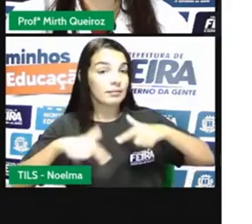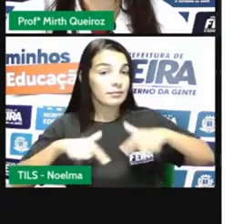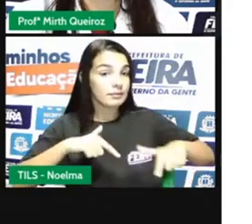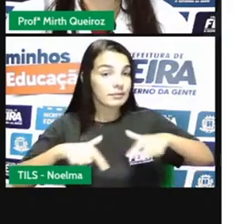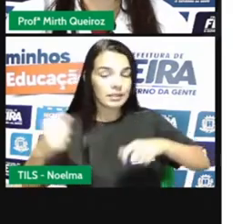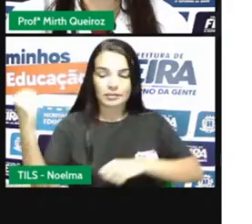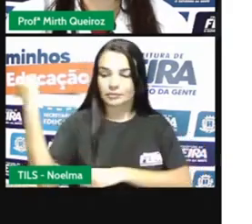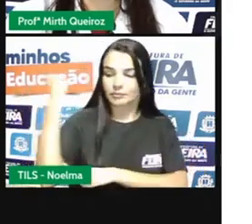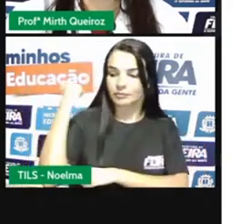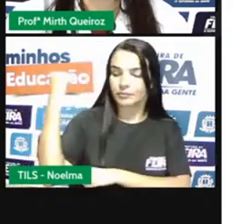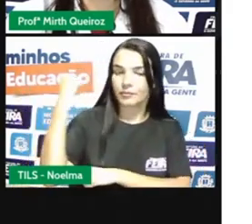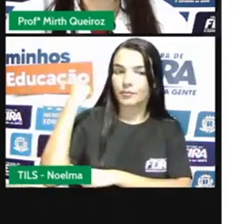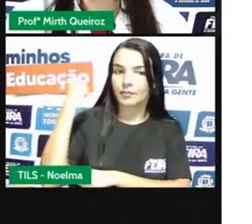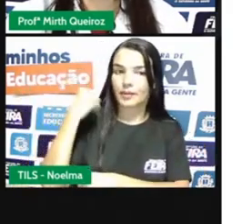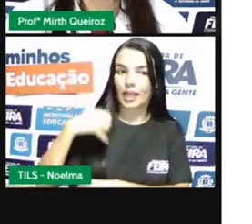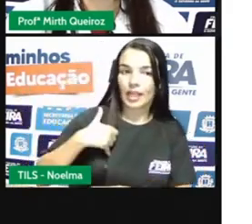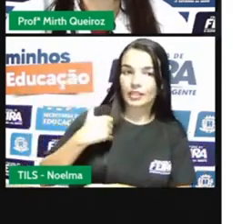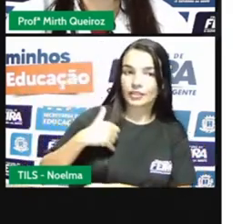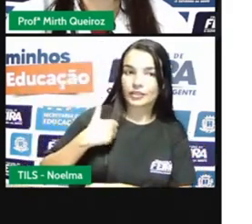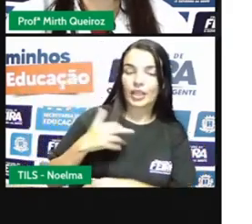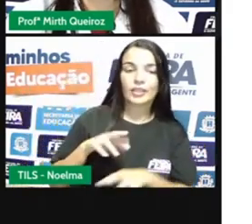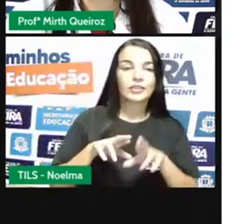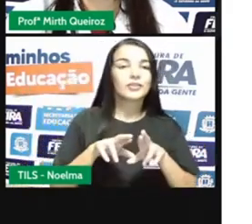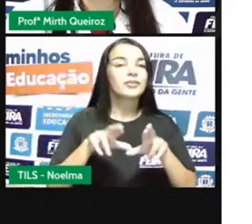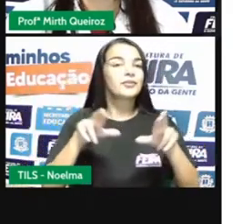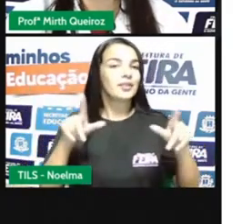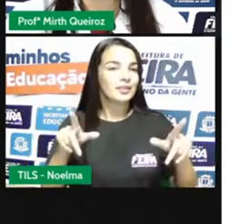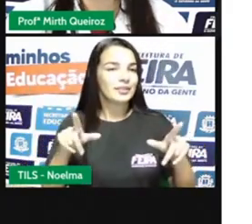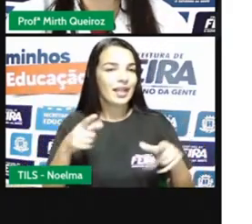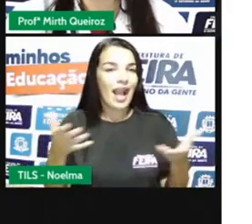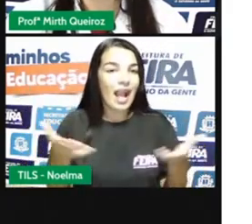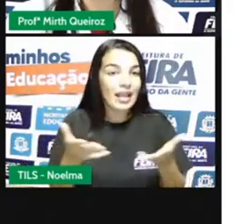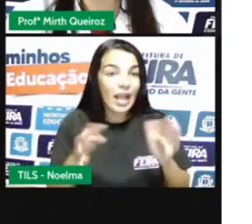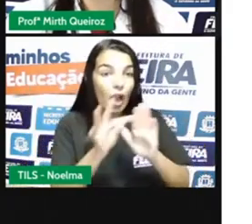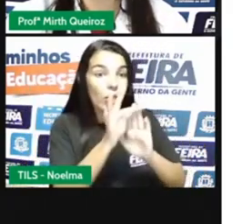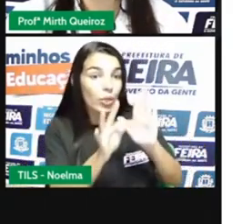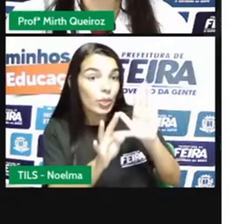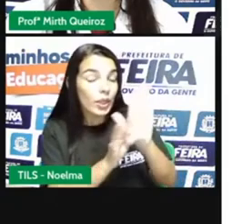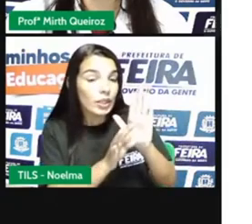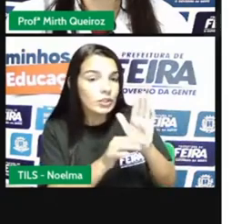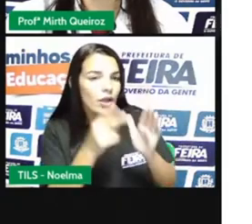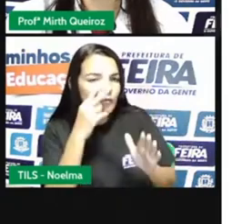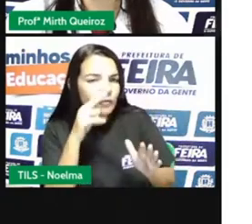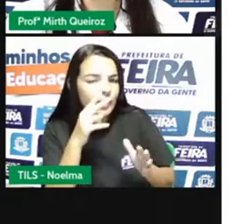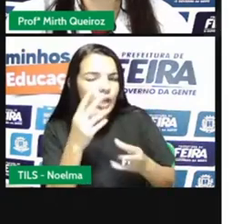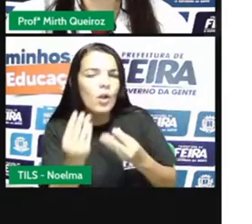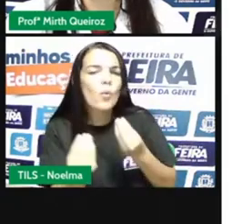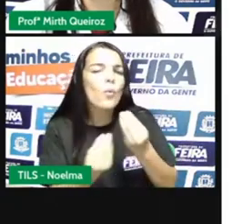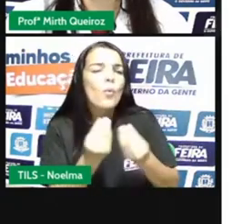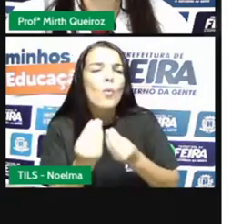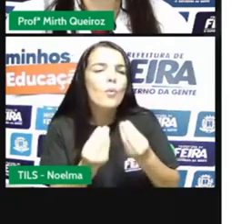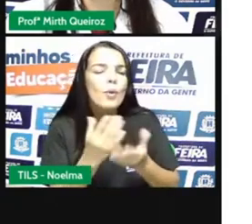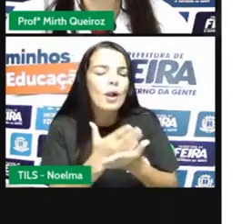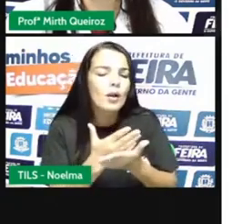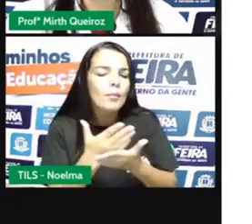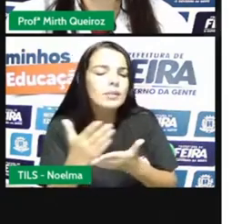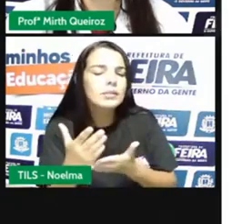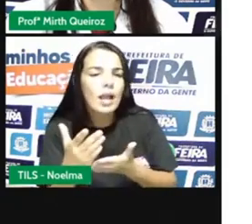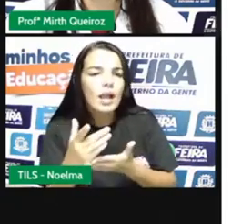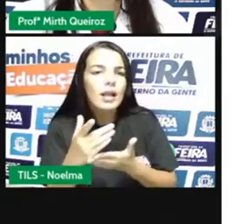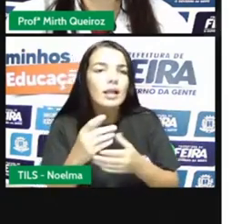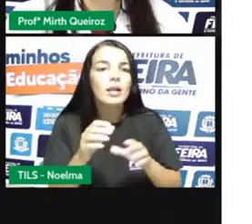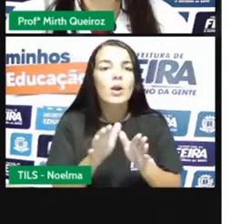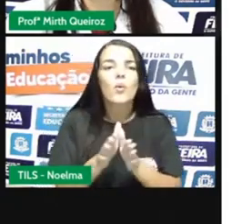cada idade. Neste artigo, vamos mostrar qual o período ideal para iniciar os exercícios, quais são